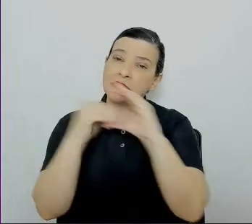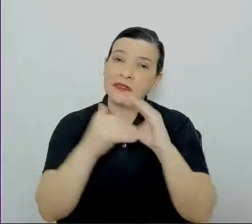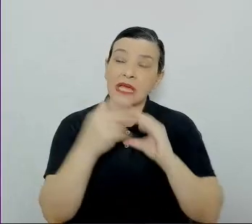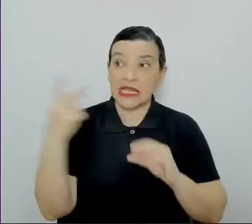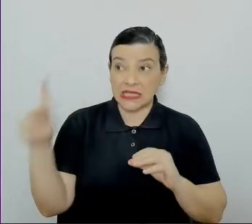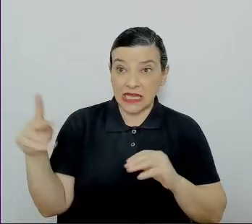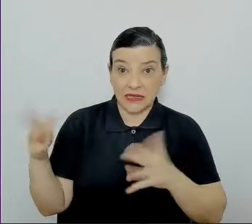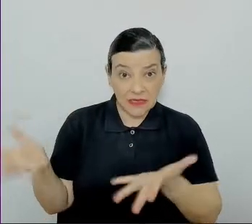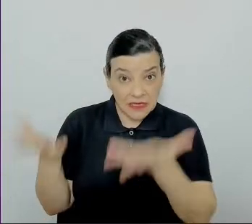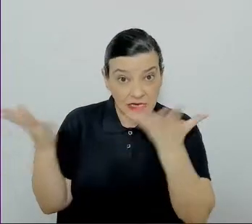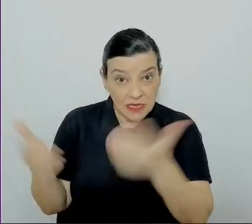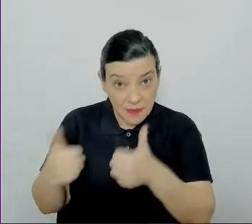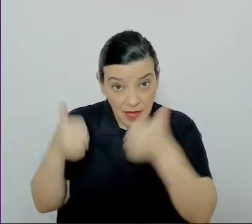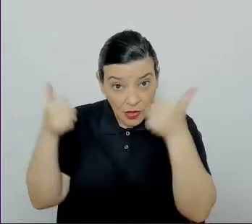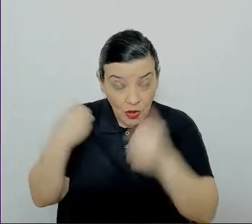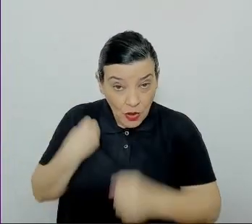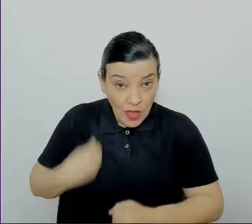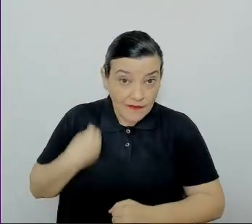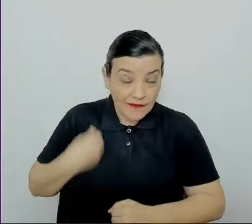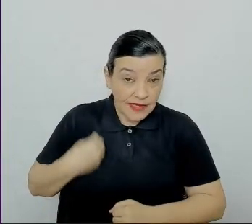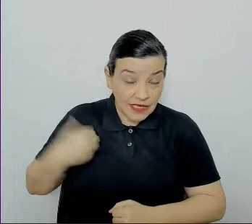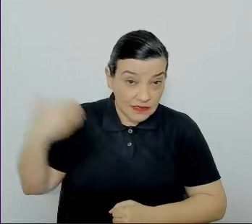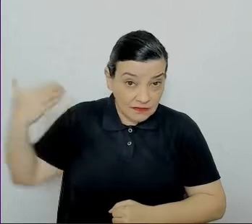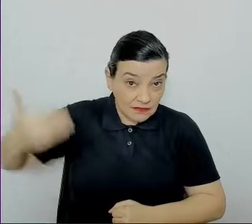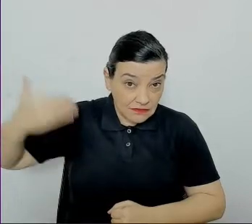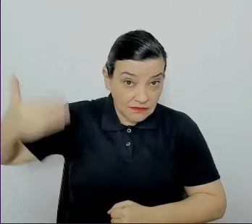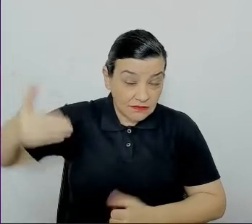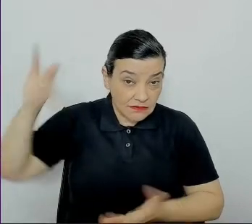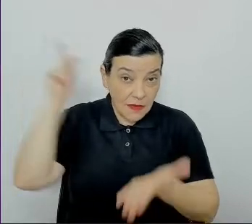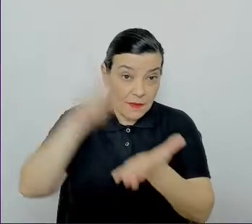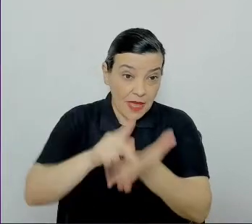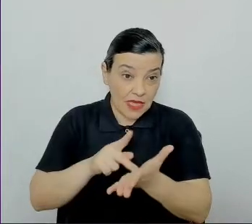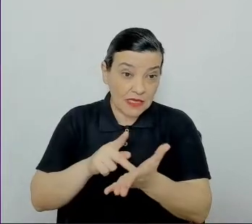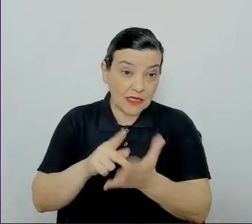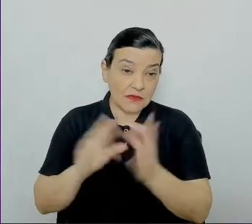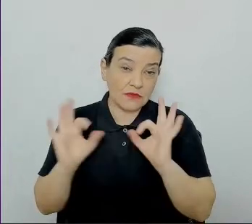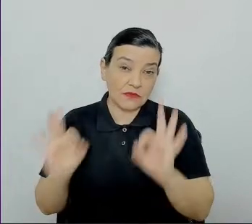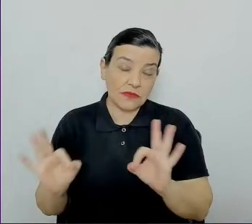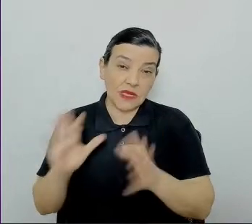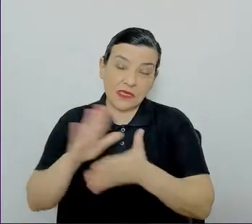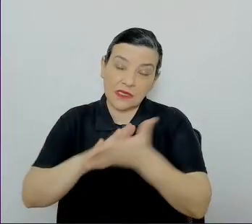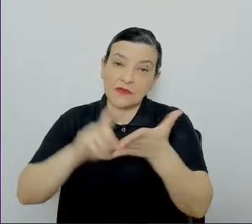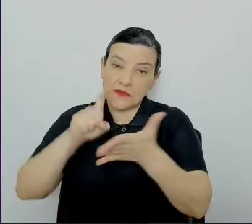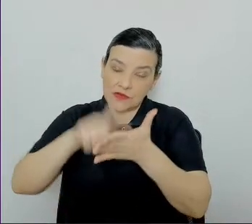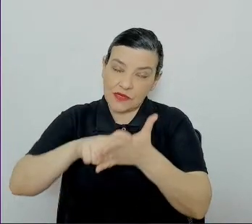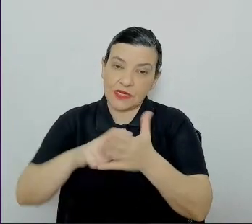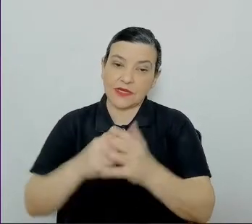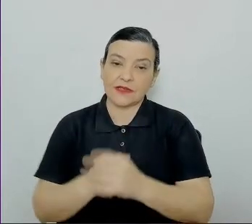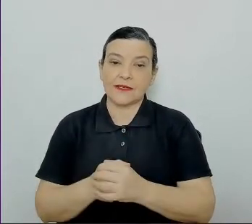produtivos? Se eles estavam mais eficientes, caso seja uma funcionalidade de produtividade.